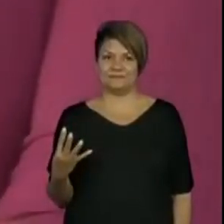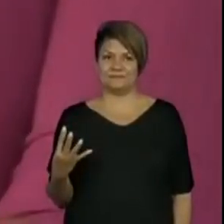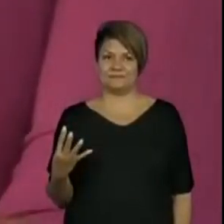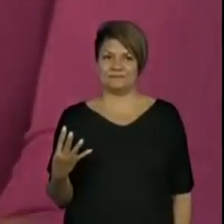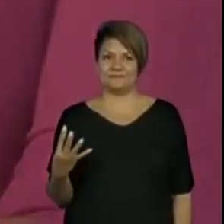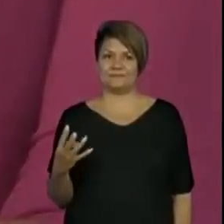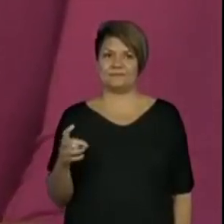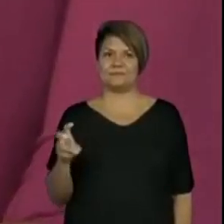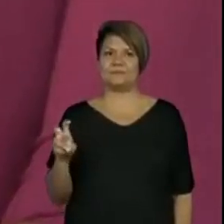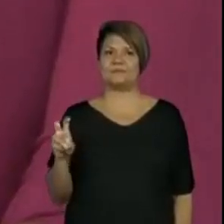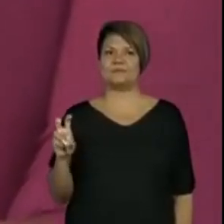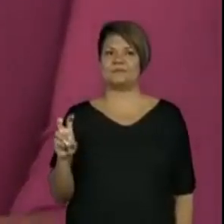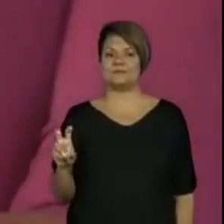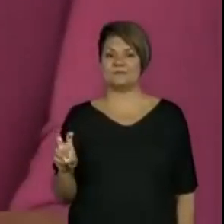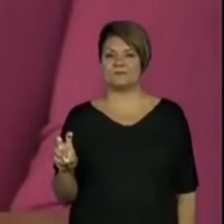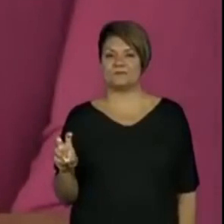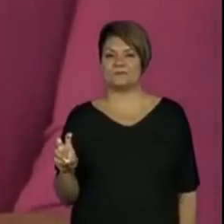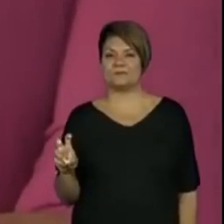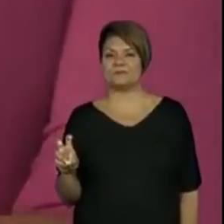quatro,